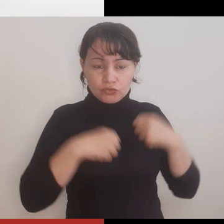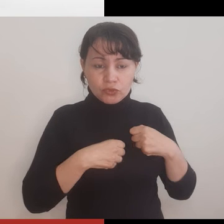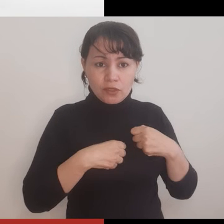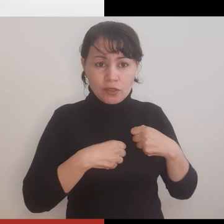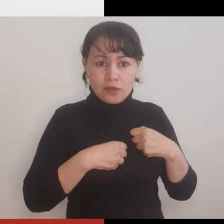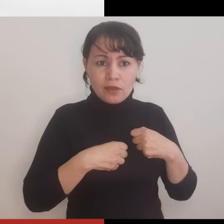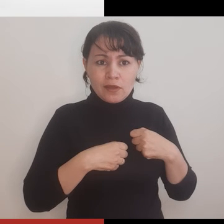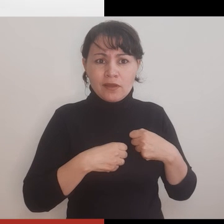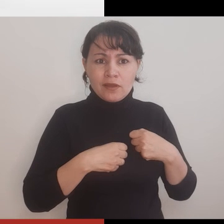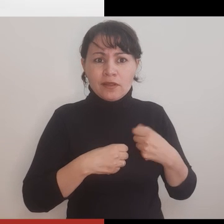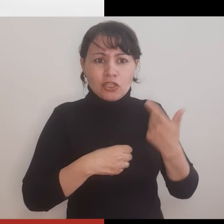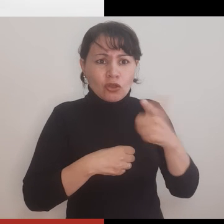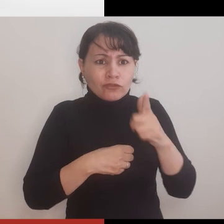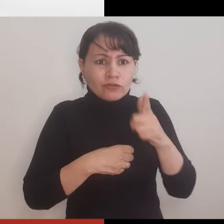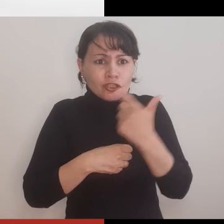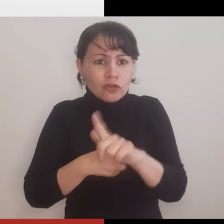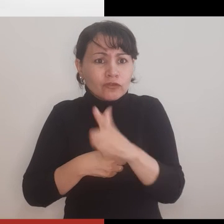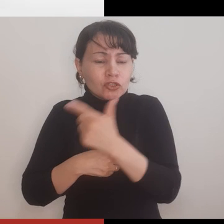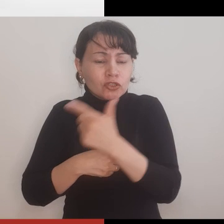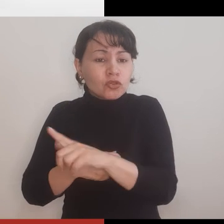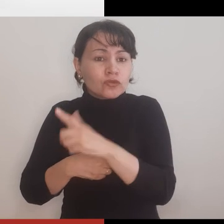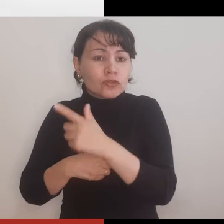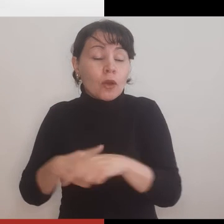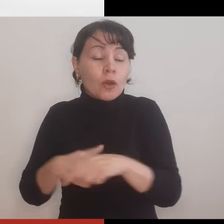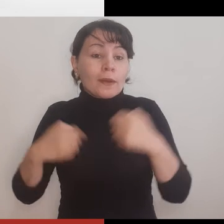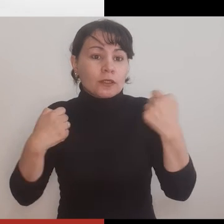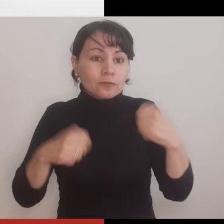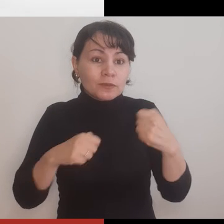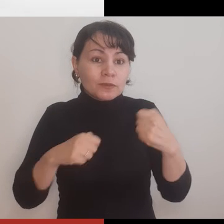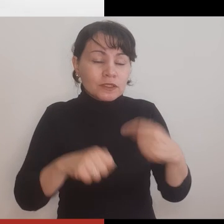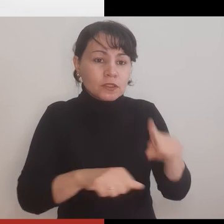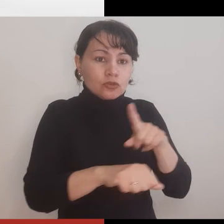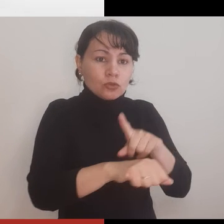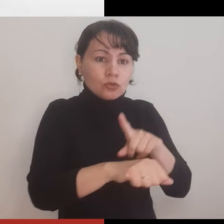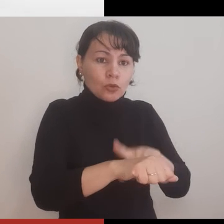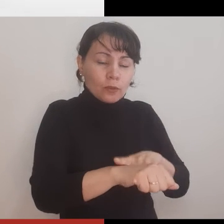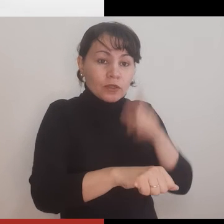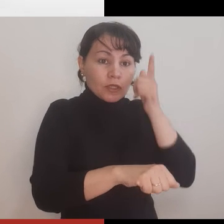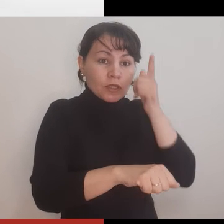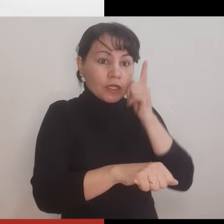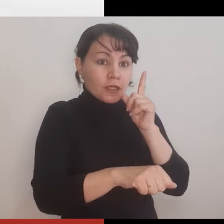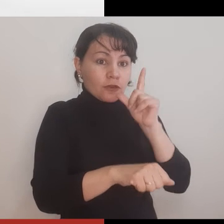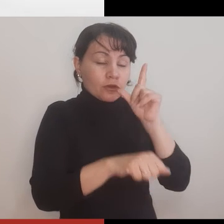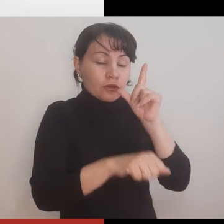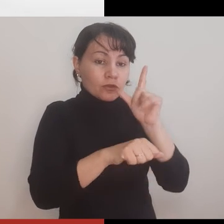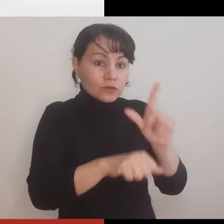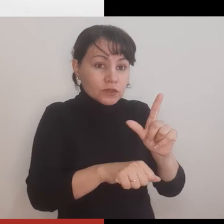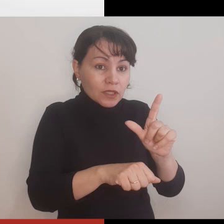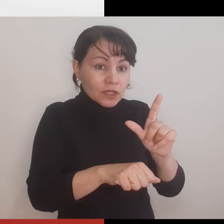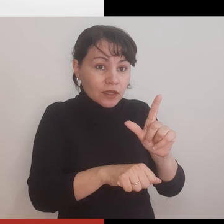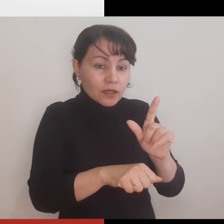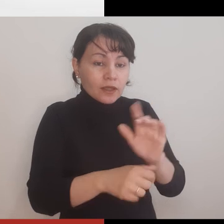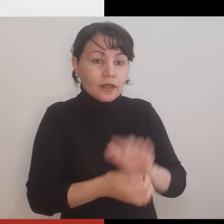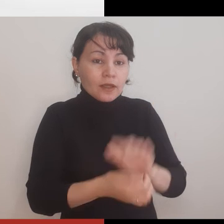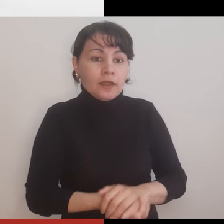dia. Então, ele precisa de um momento em que ele vai conseguir